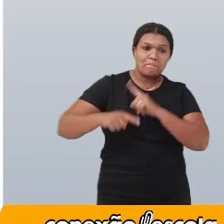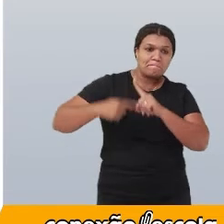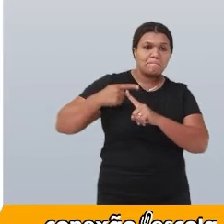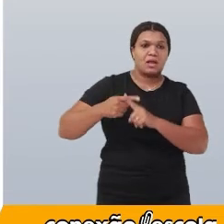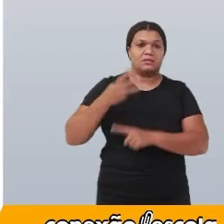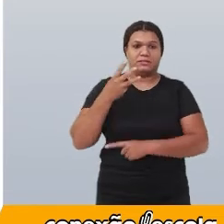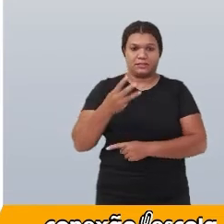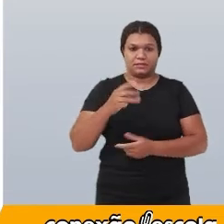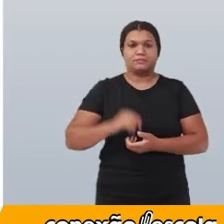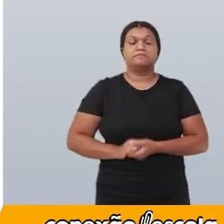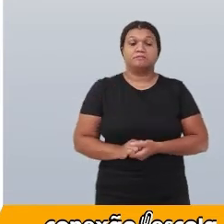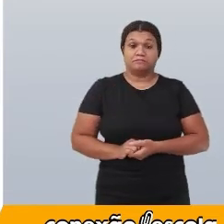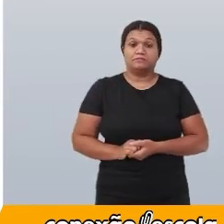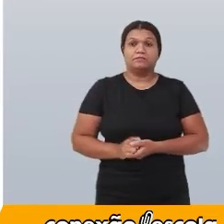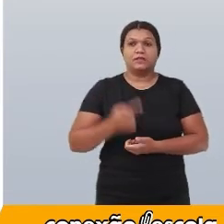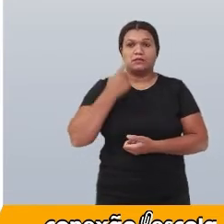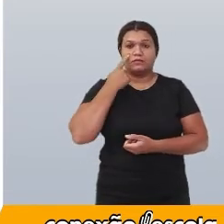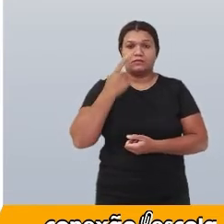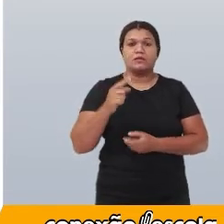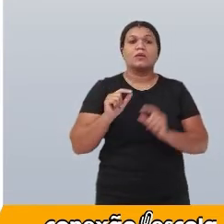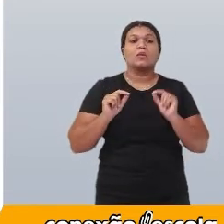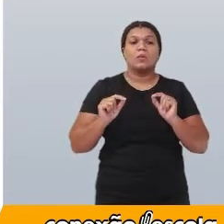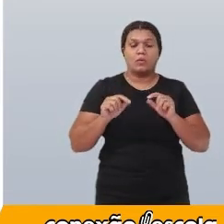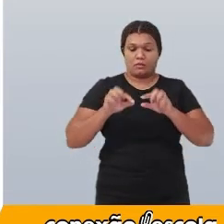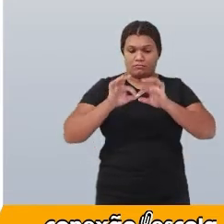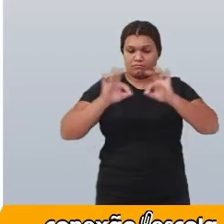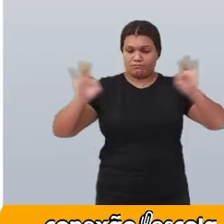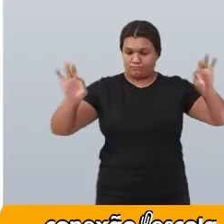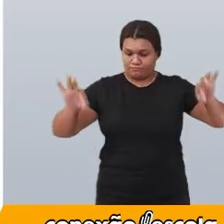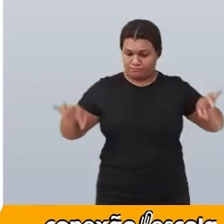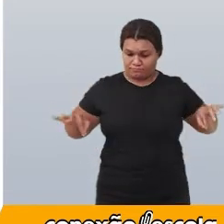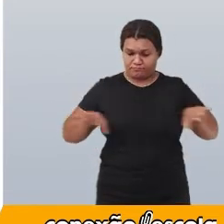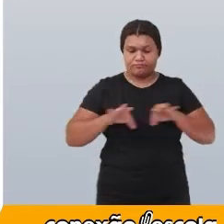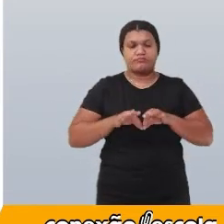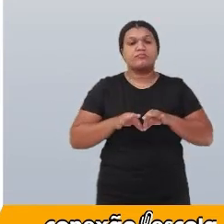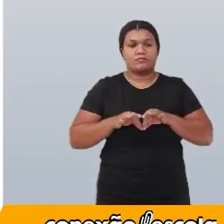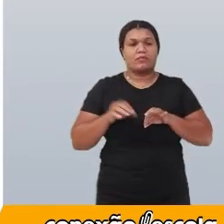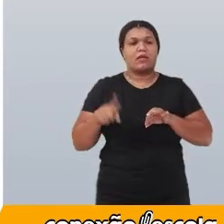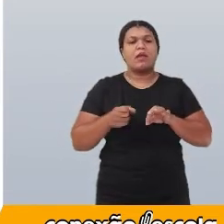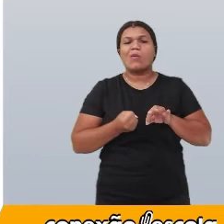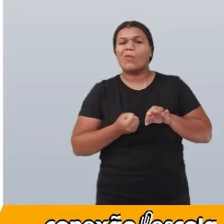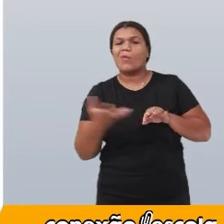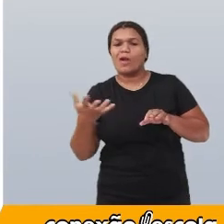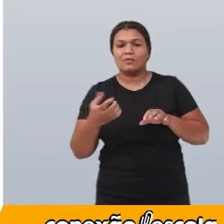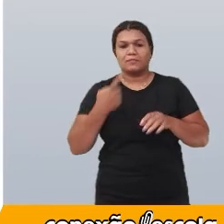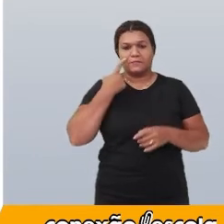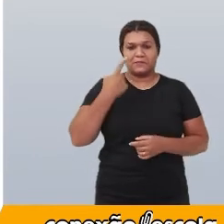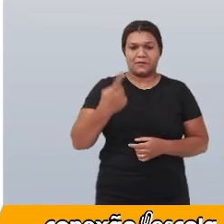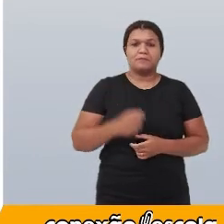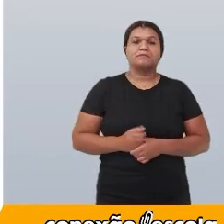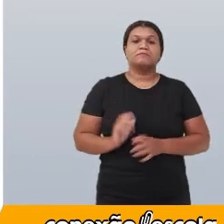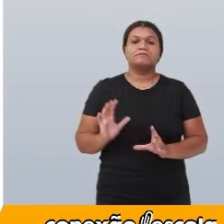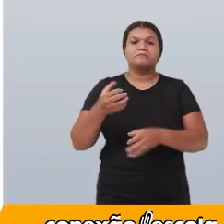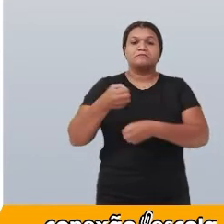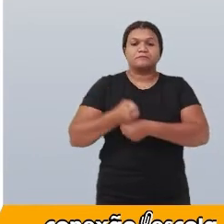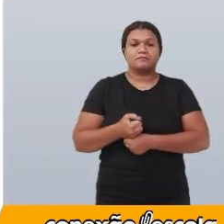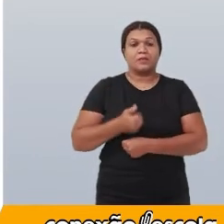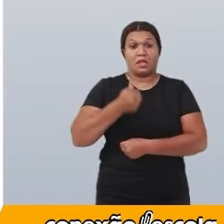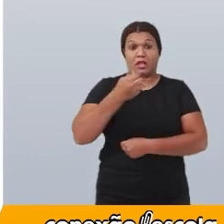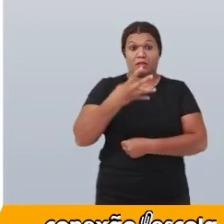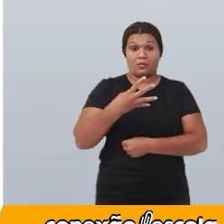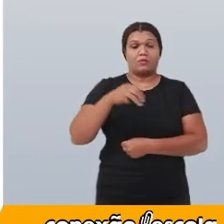3. Lembrando que o perímetro é a medida do contorno dessa figura, totalizando